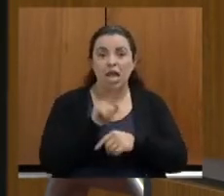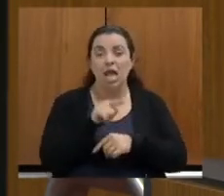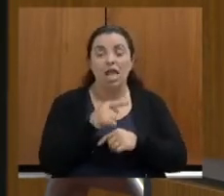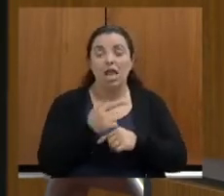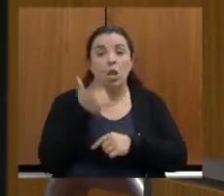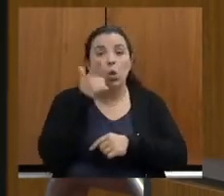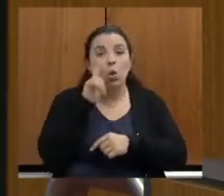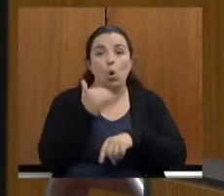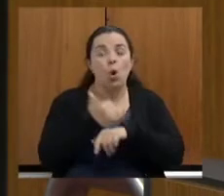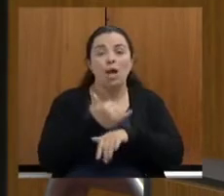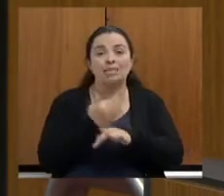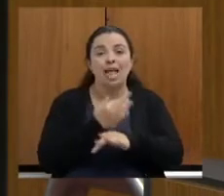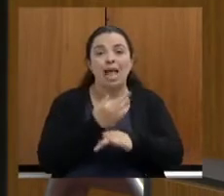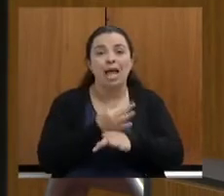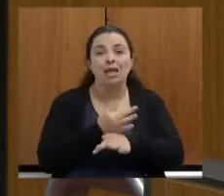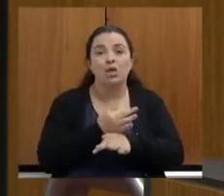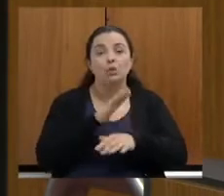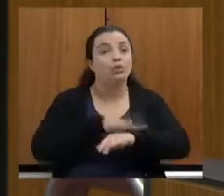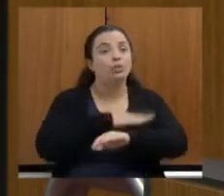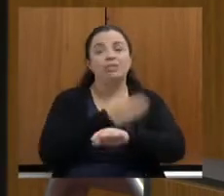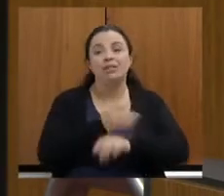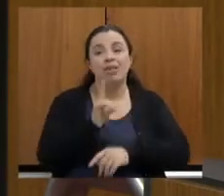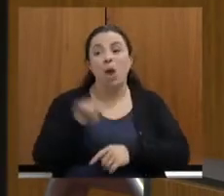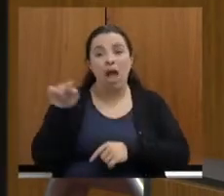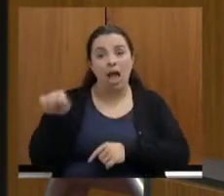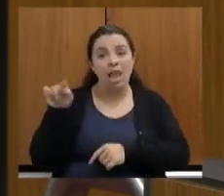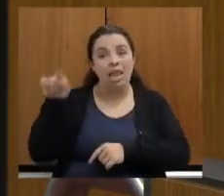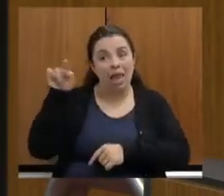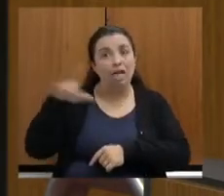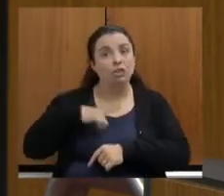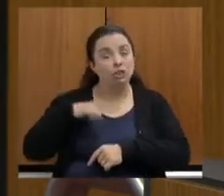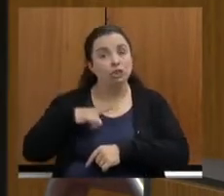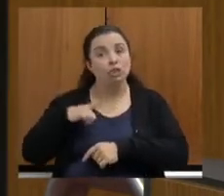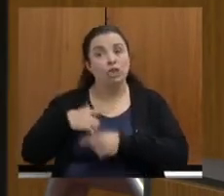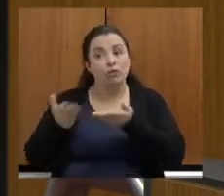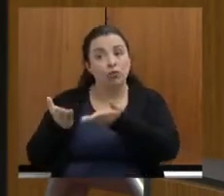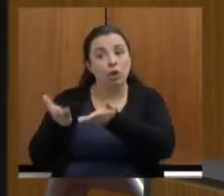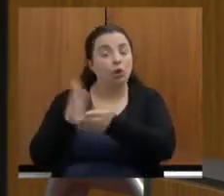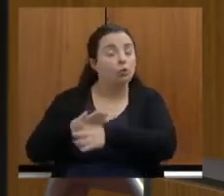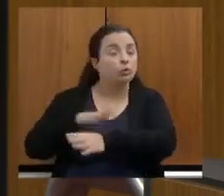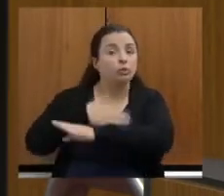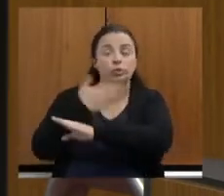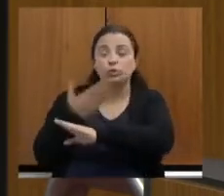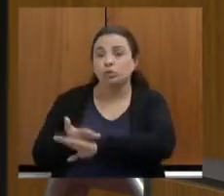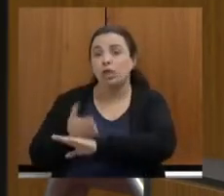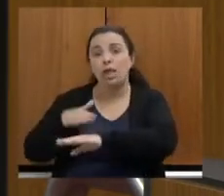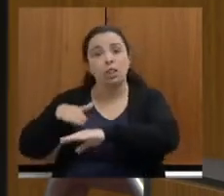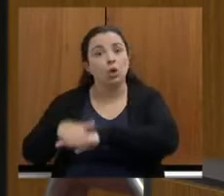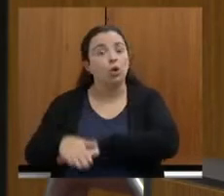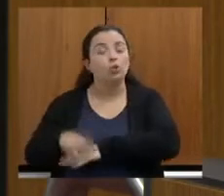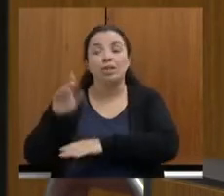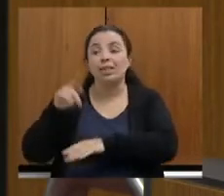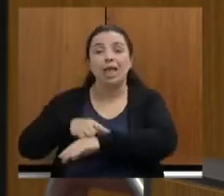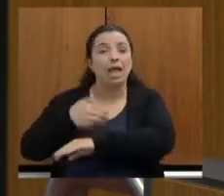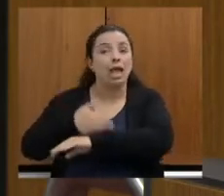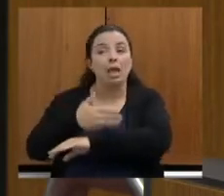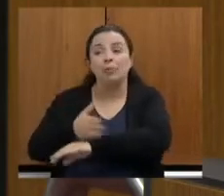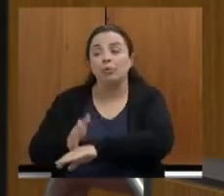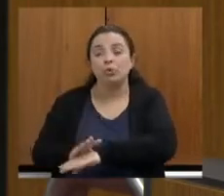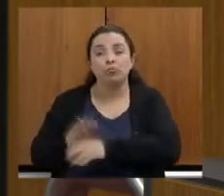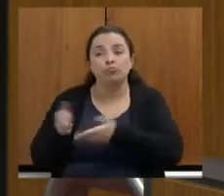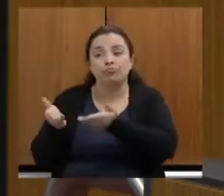ligado já teve casos no relacionamento familiar nas comunidades são de as famílias optaram